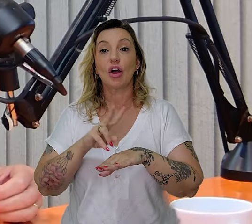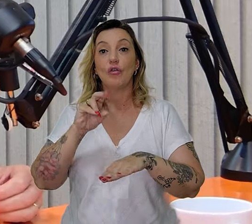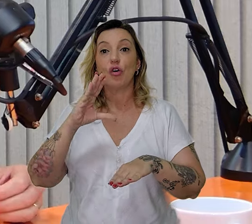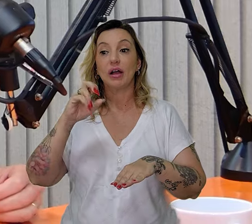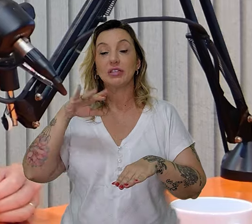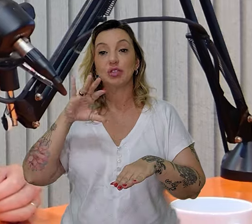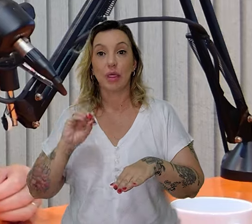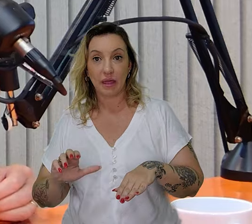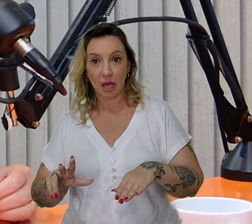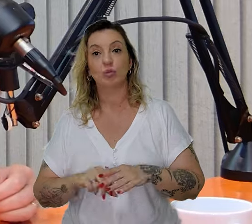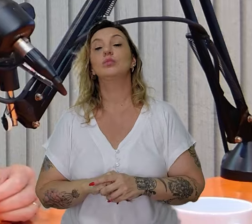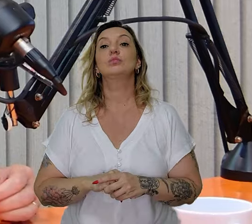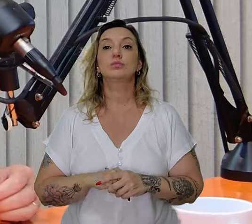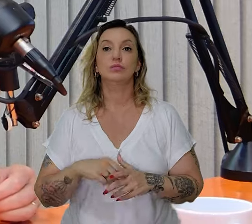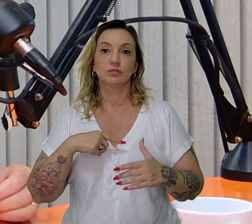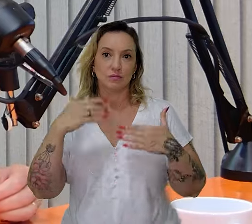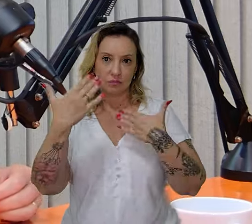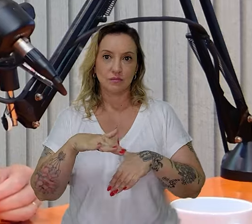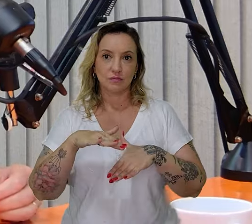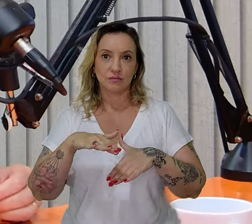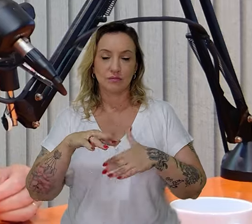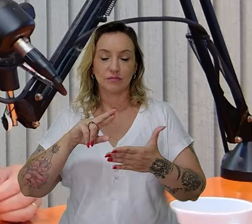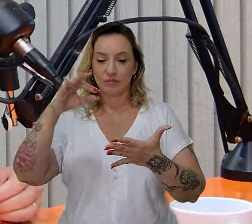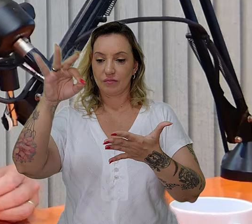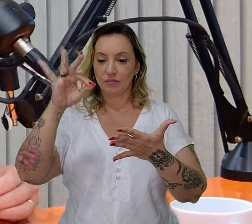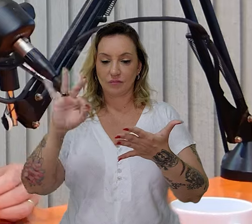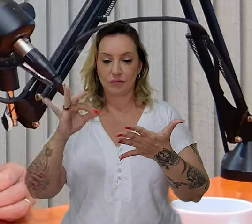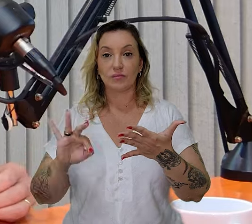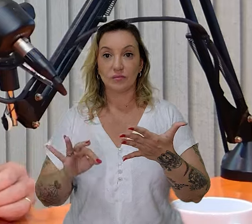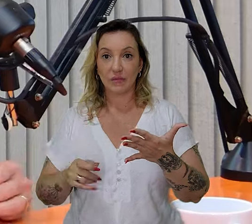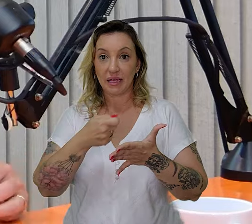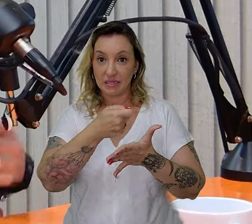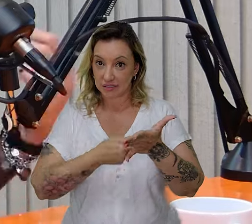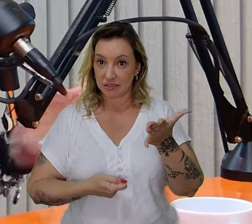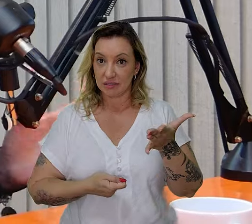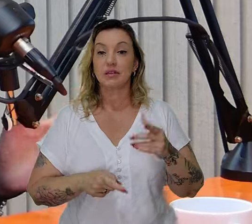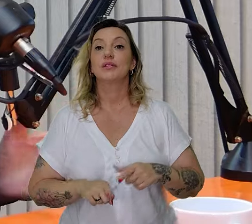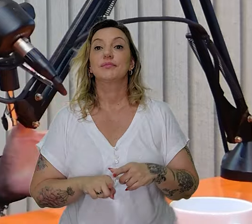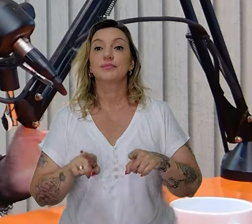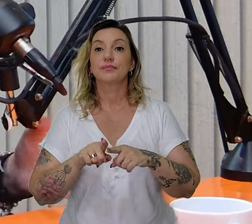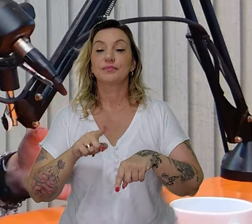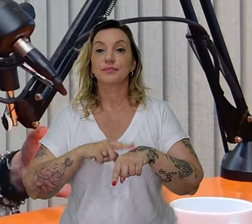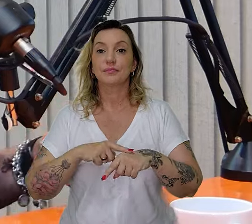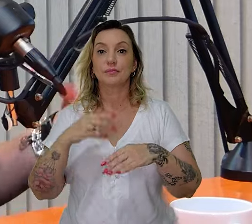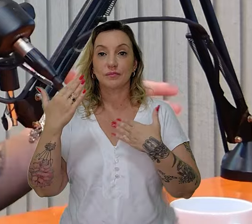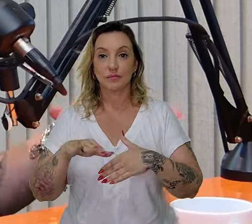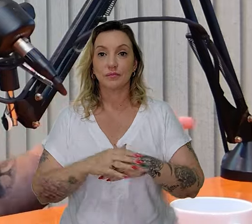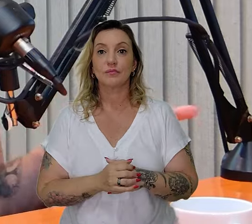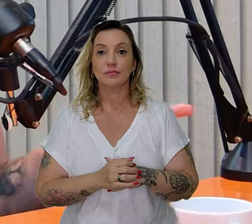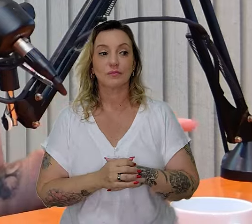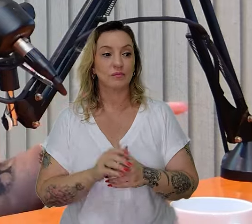vocacional Além da prova né de eh de múltipla alternativa dissertação e tal no momento ali da prova eles